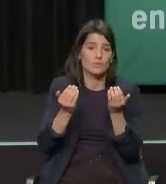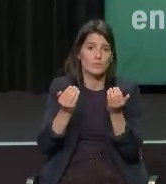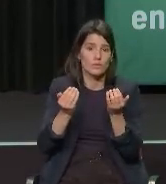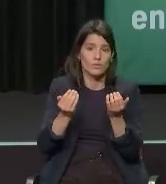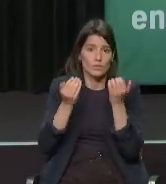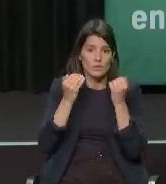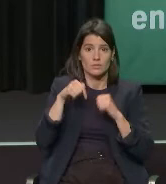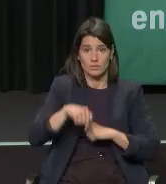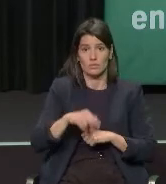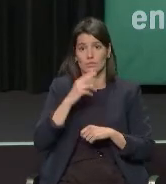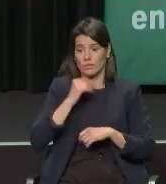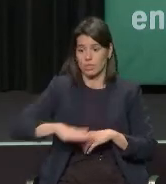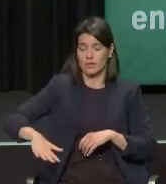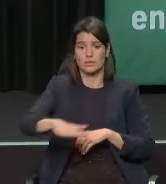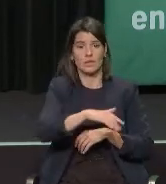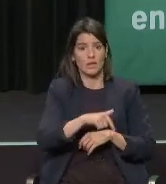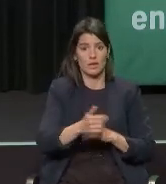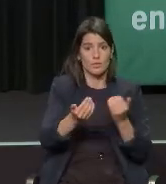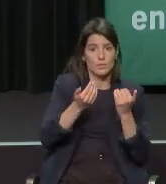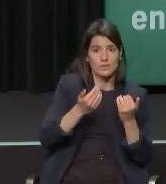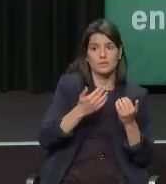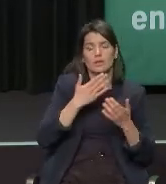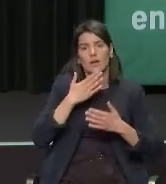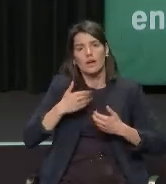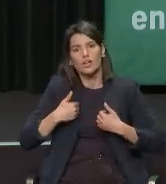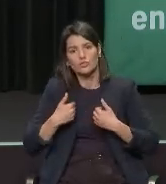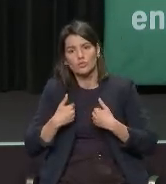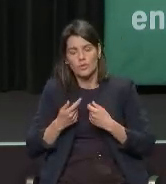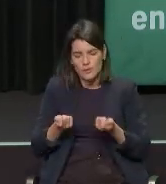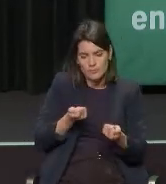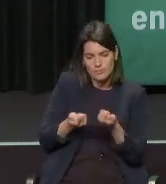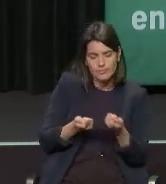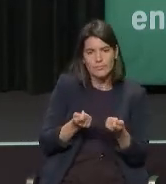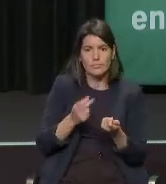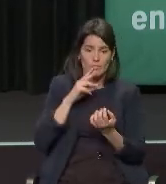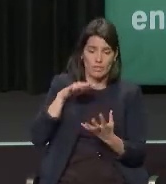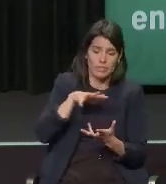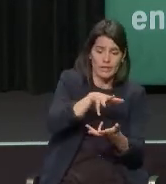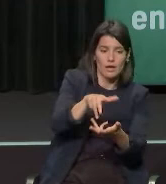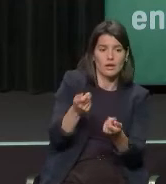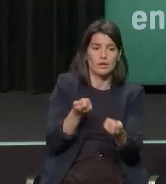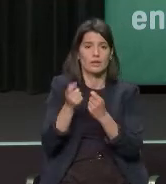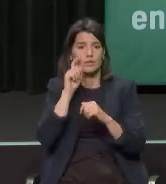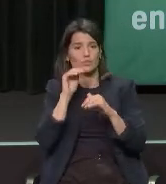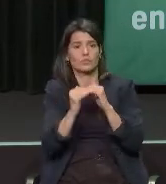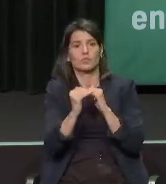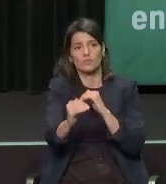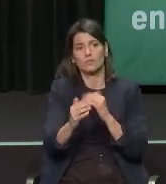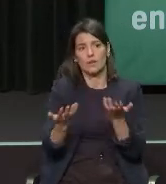da Terra para nos ajudar a gerir a Terra de forma sustentável. E isso